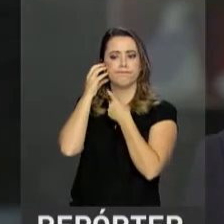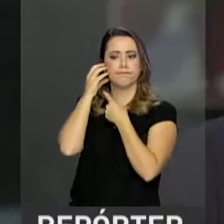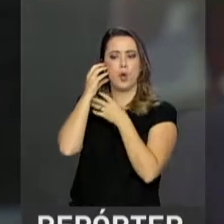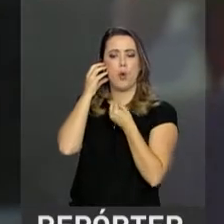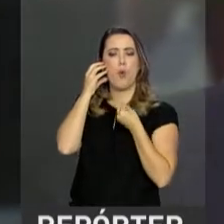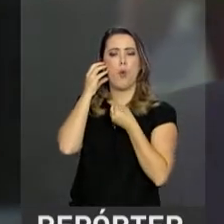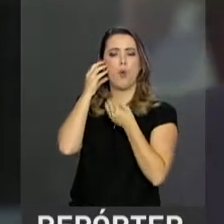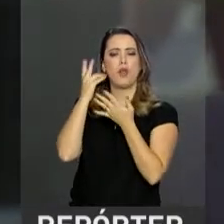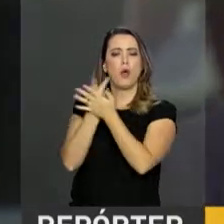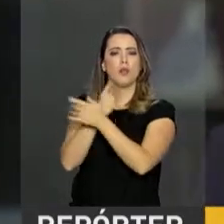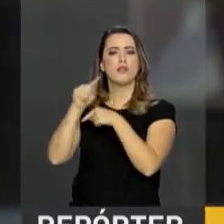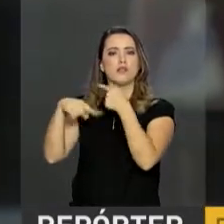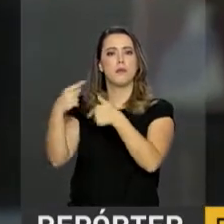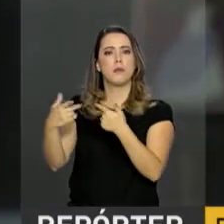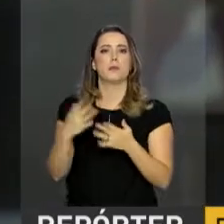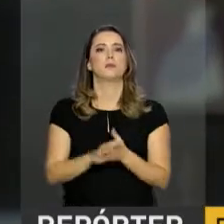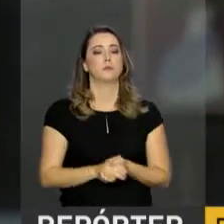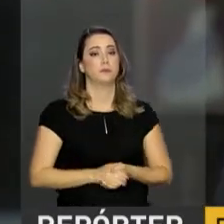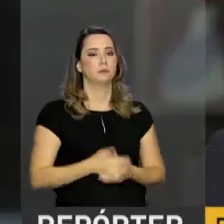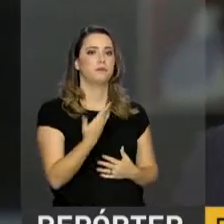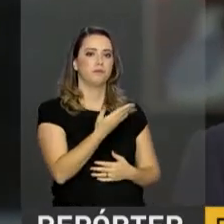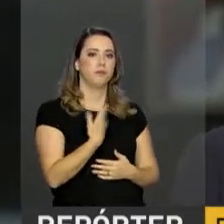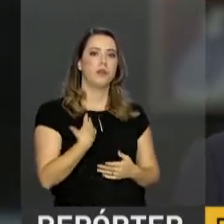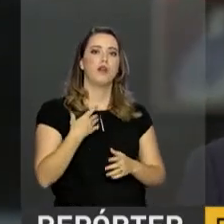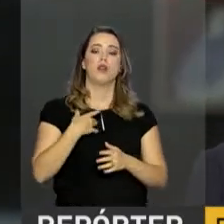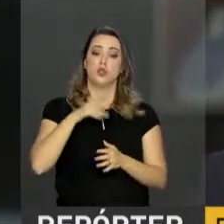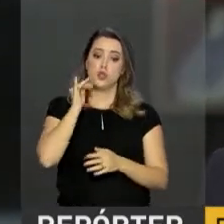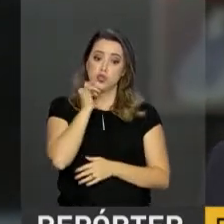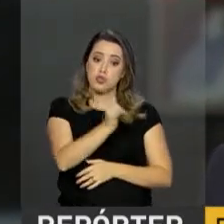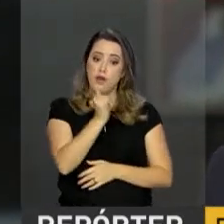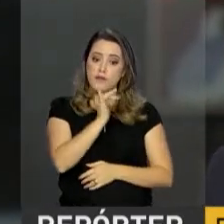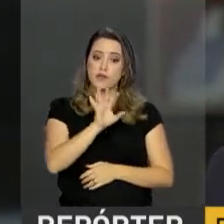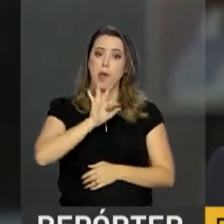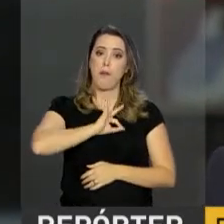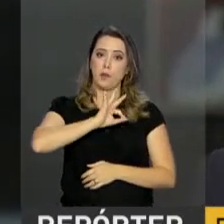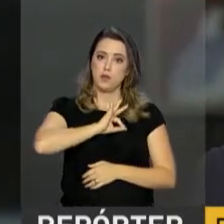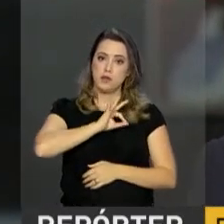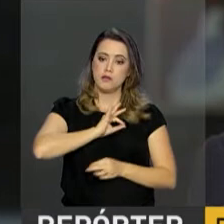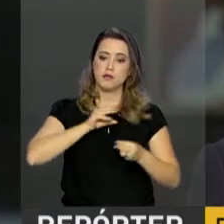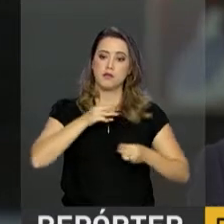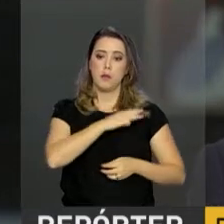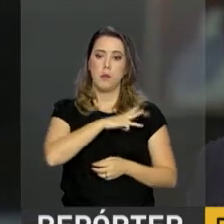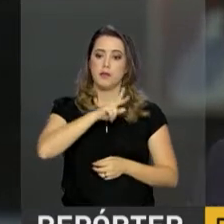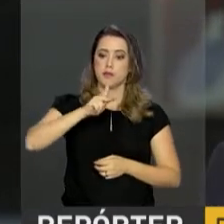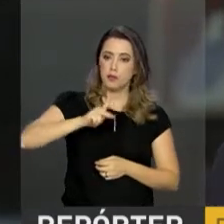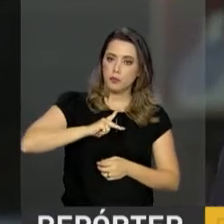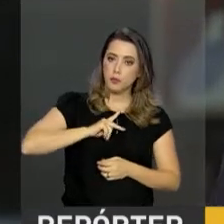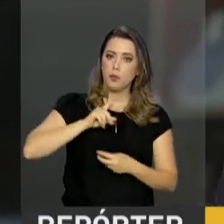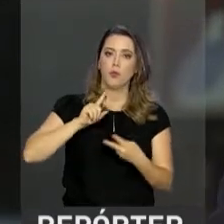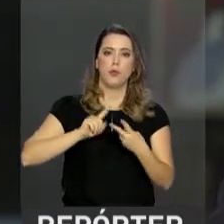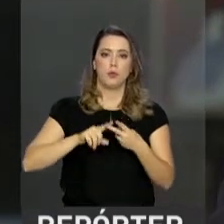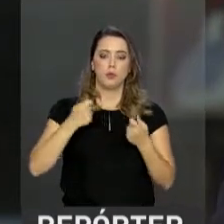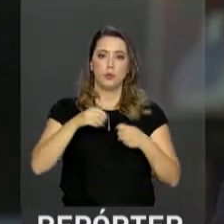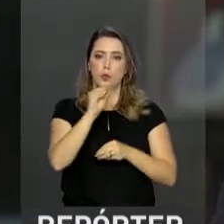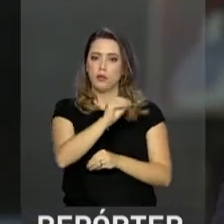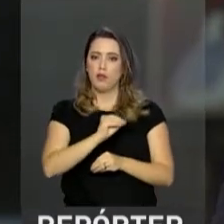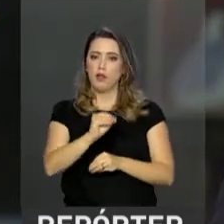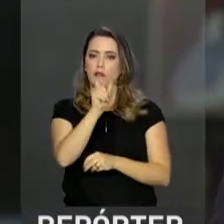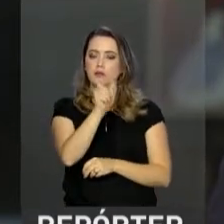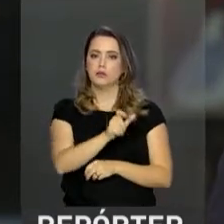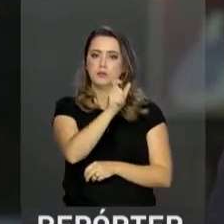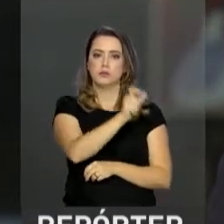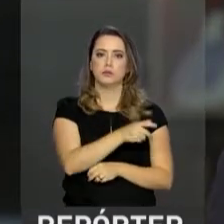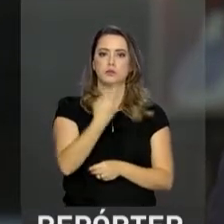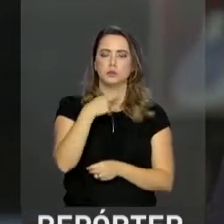são encaminhadas, né, ao Ministério Público Federal, polícia e autoridades competentes para o tratamento e devido encaminhamento, né,